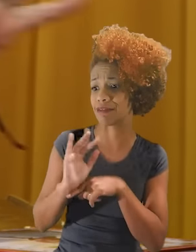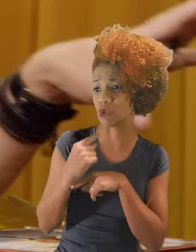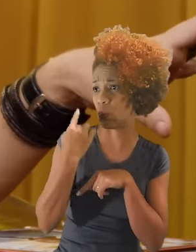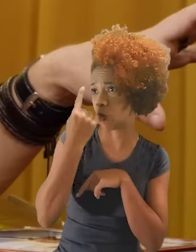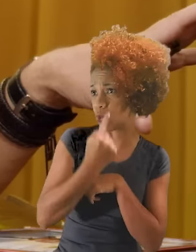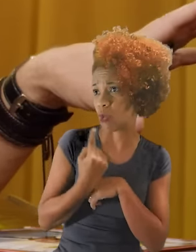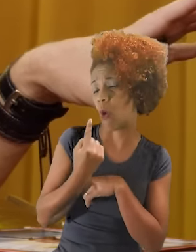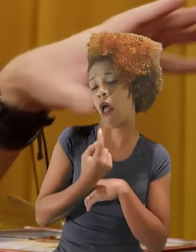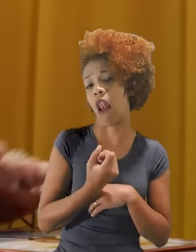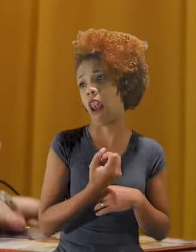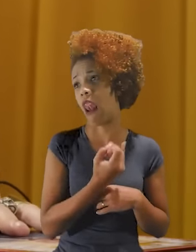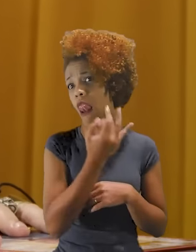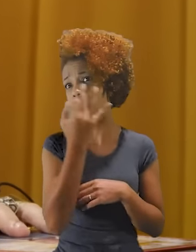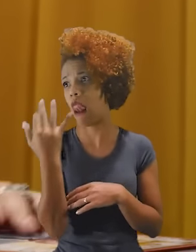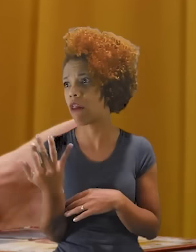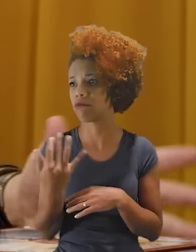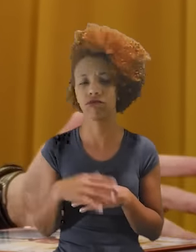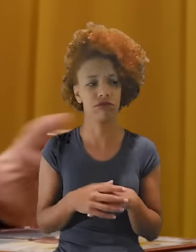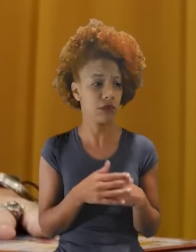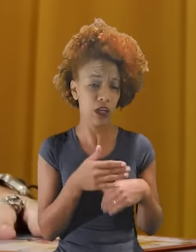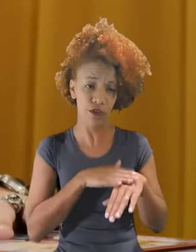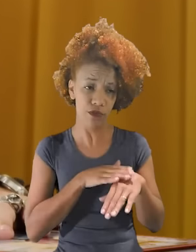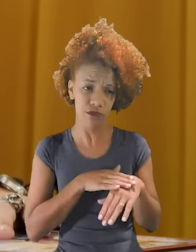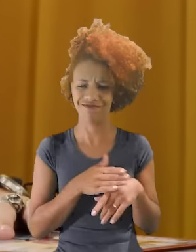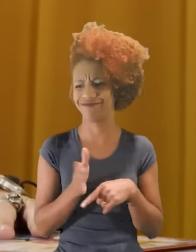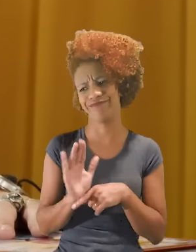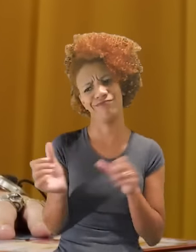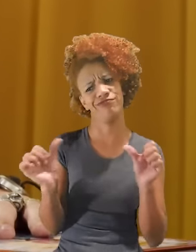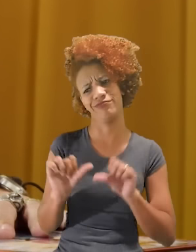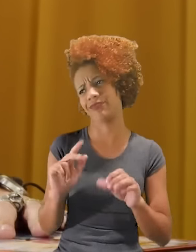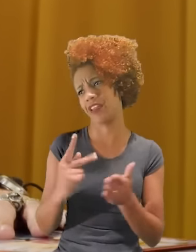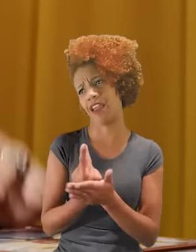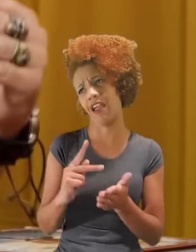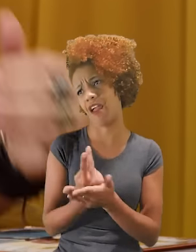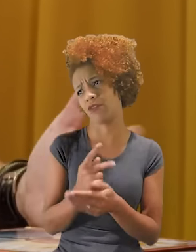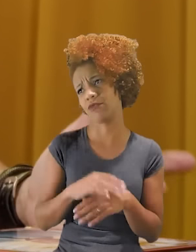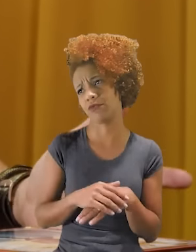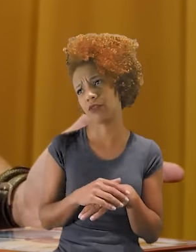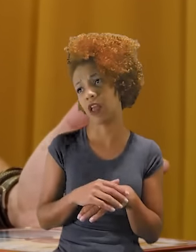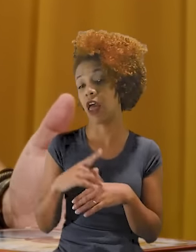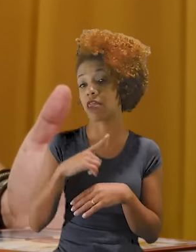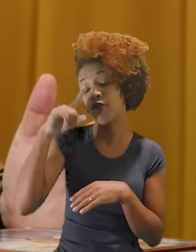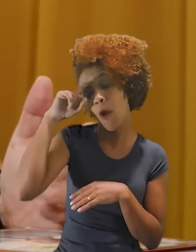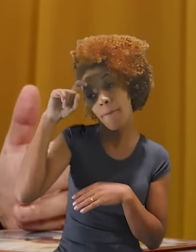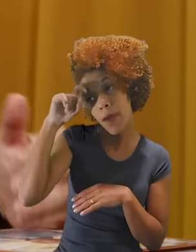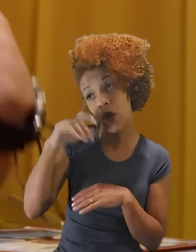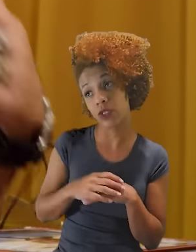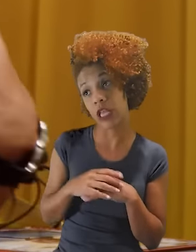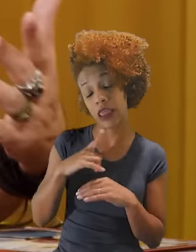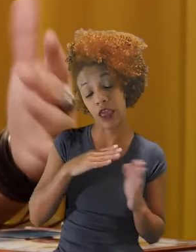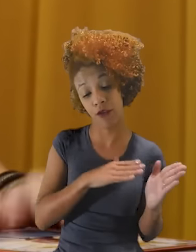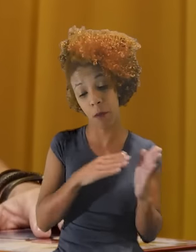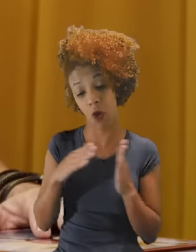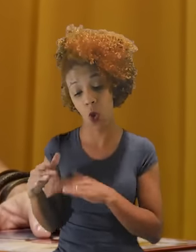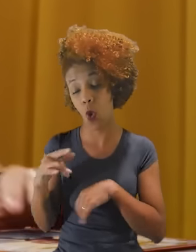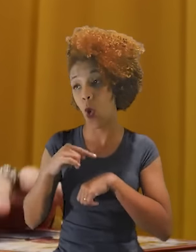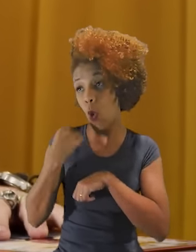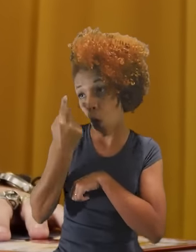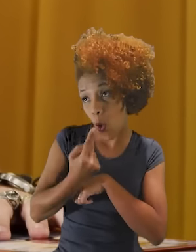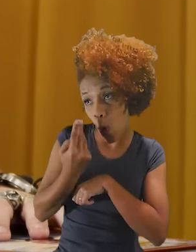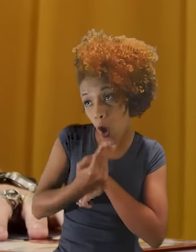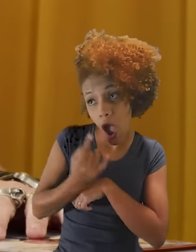cinema? Foi igual. E aí o cara fez e todo mundo, não, isso aí não vai dar certo, cara. Isso vai dar errado e tal. Tanto, ô Maurício, que foi chamada de, durante muitos anos, foi